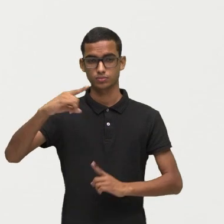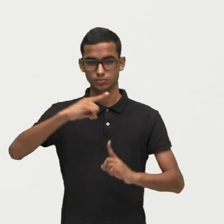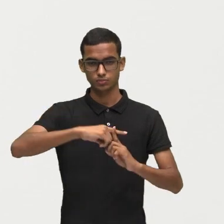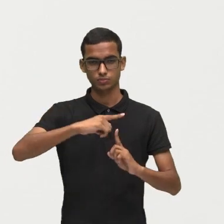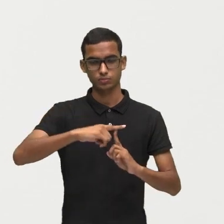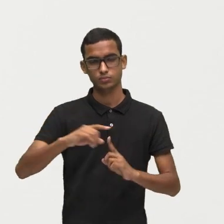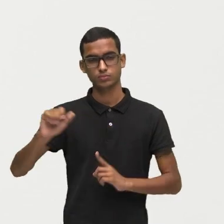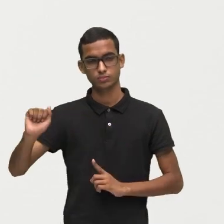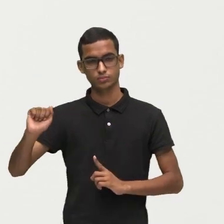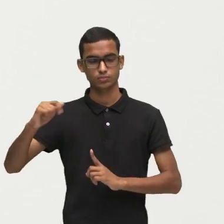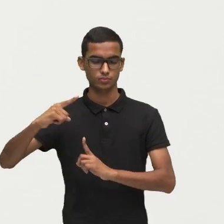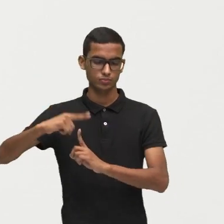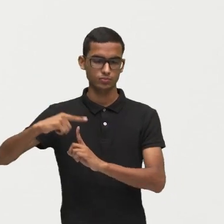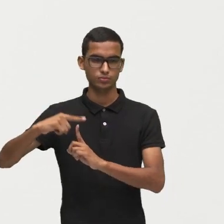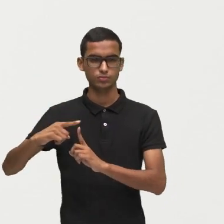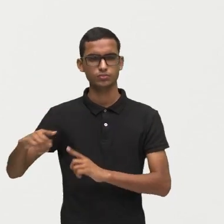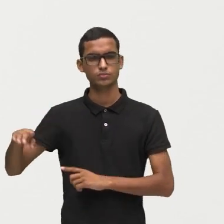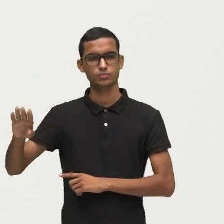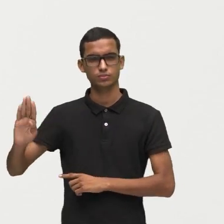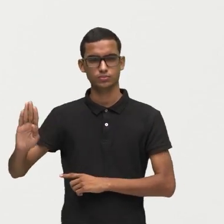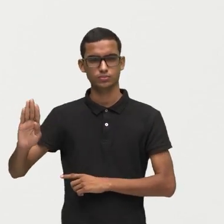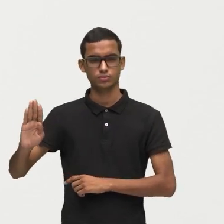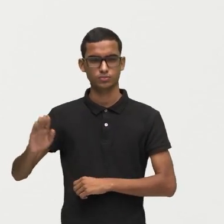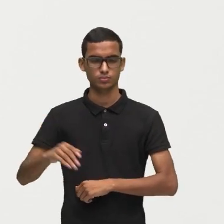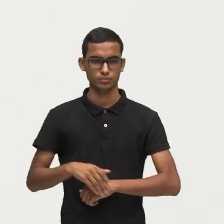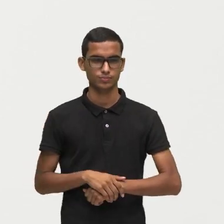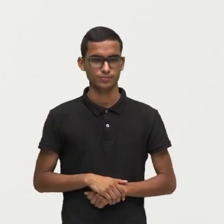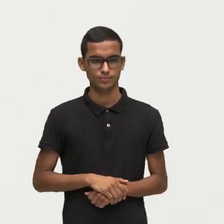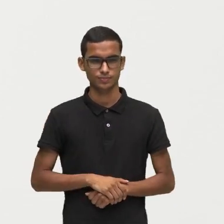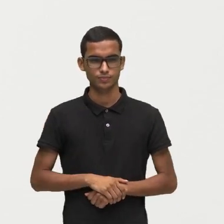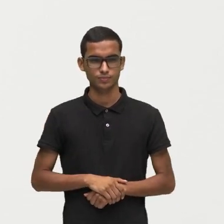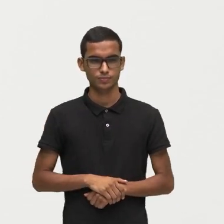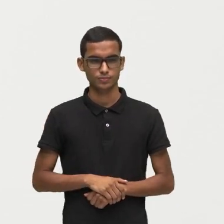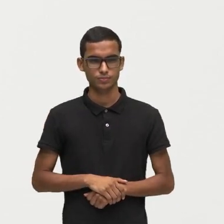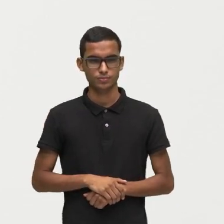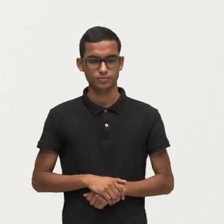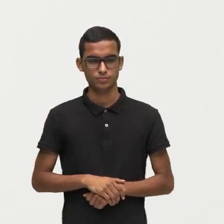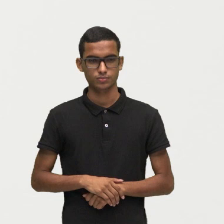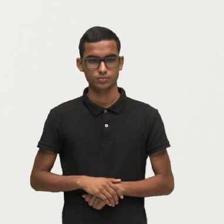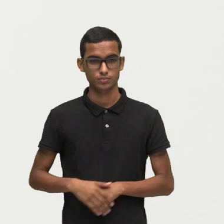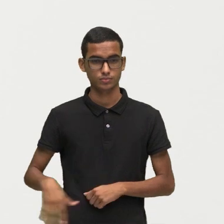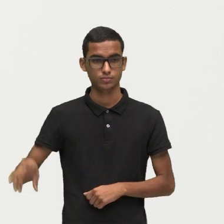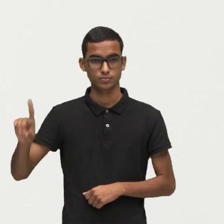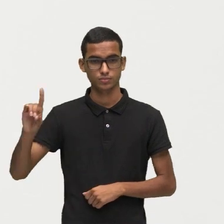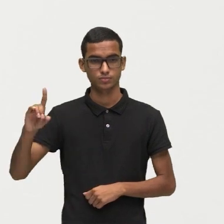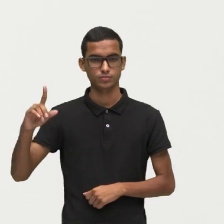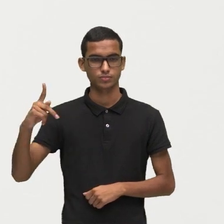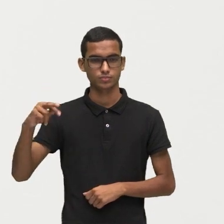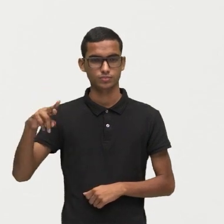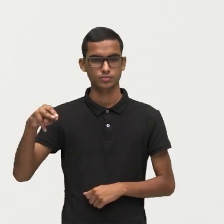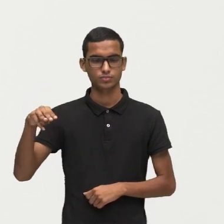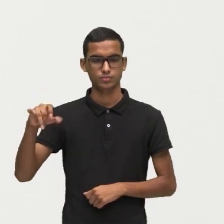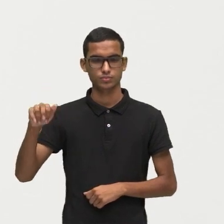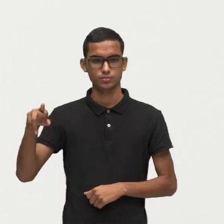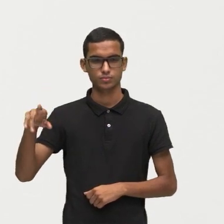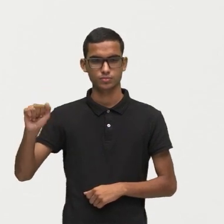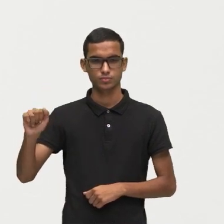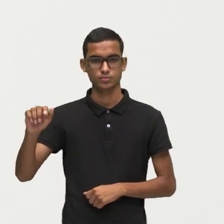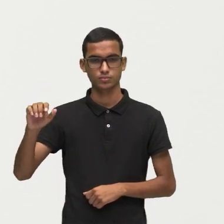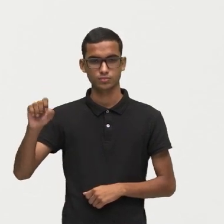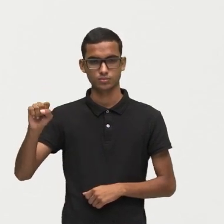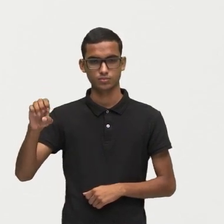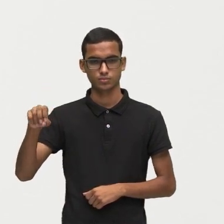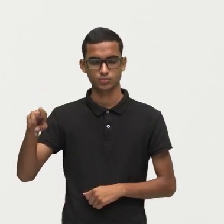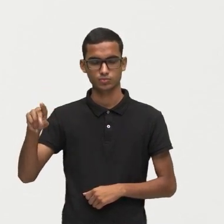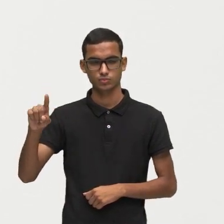C, tipo A e tipo B. Alternativa D, primária